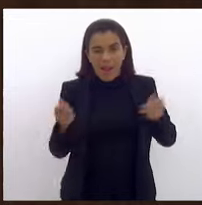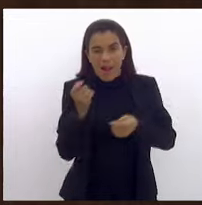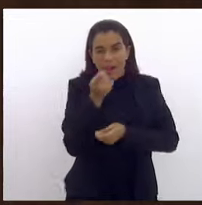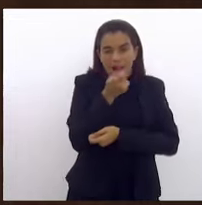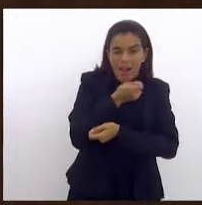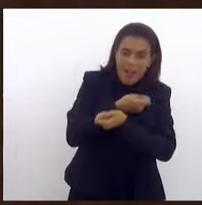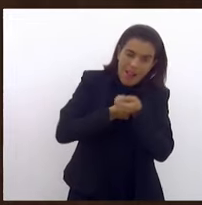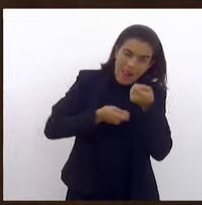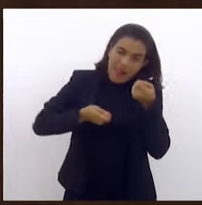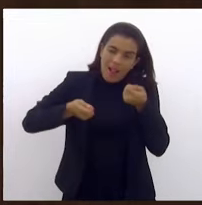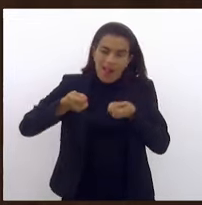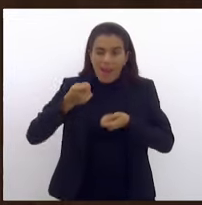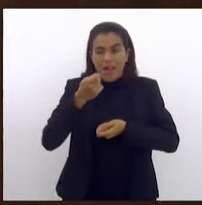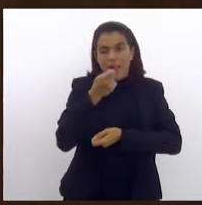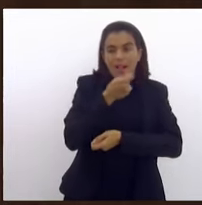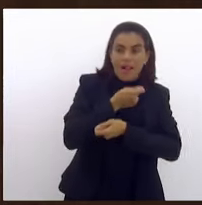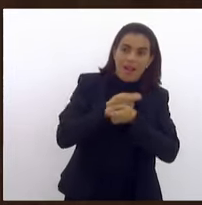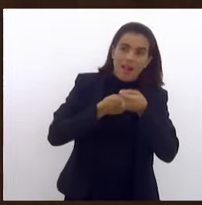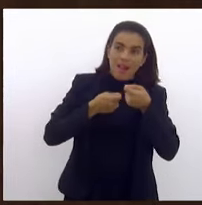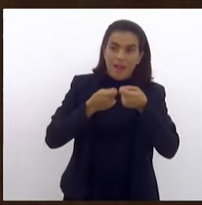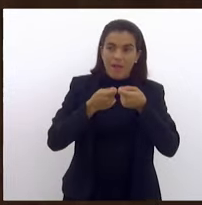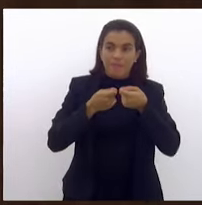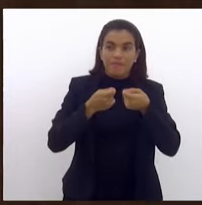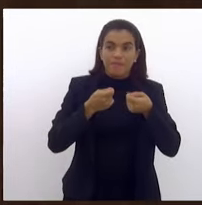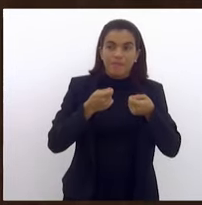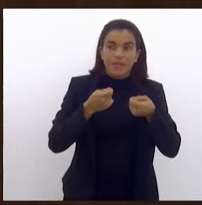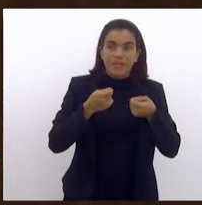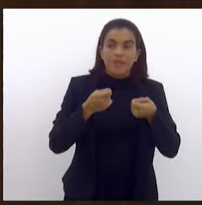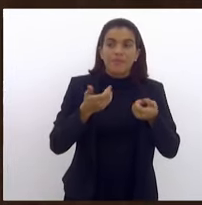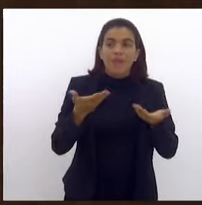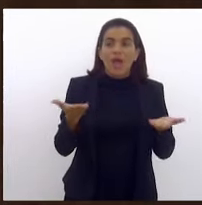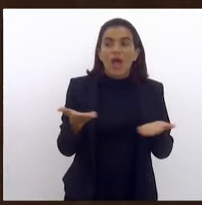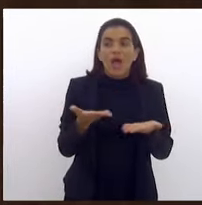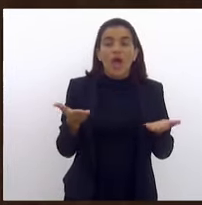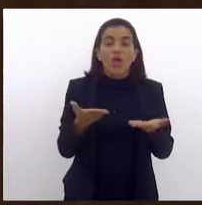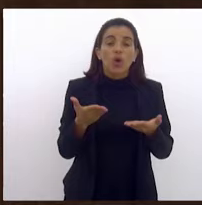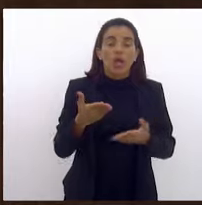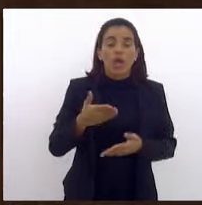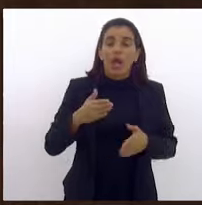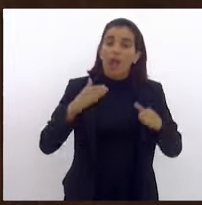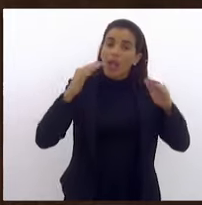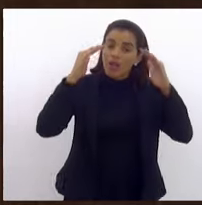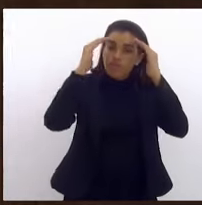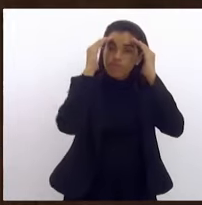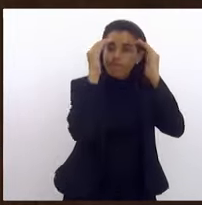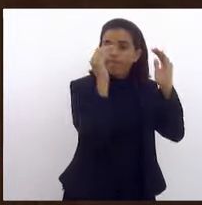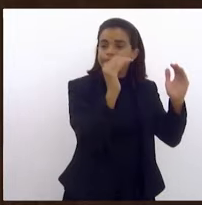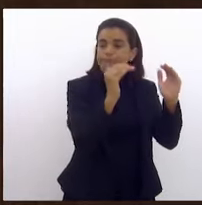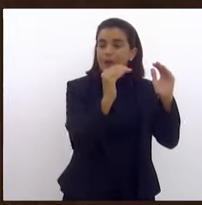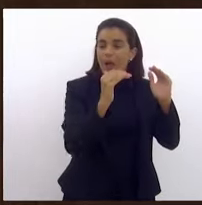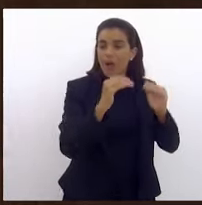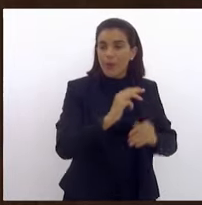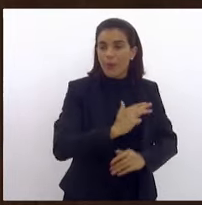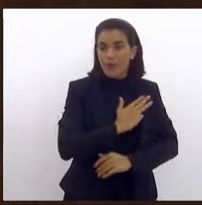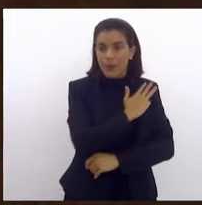de usar a malandragem dele, ele está dando uma de soldadinho do Lula aqui no Rio.